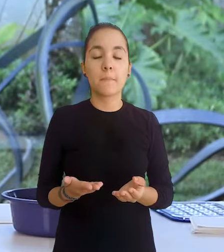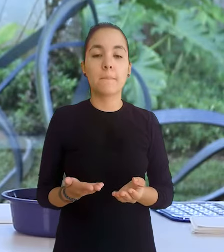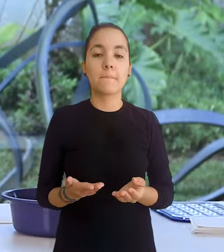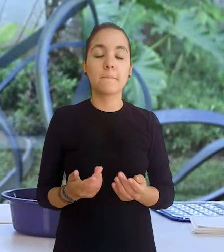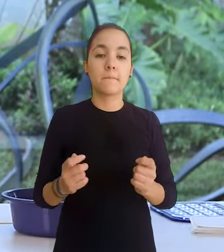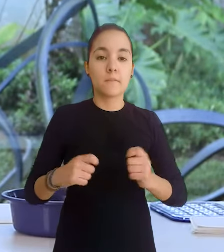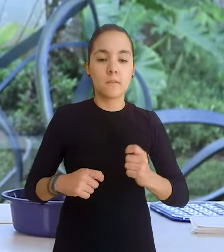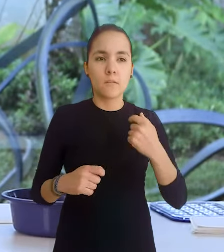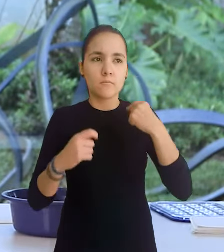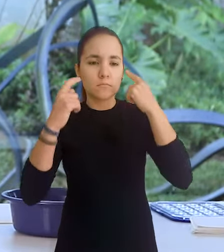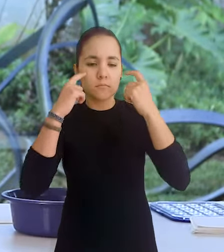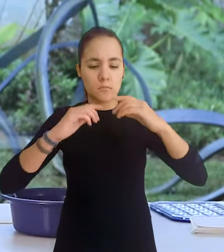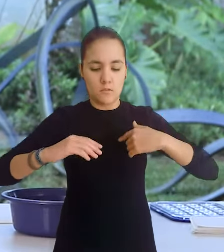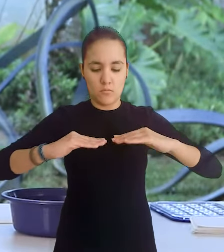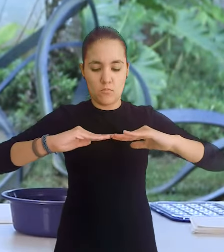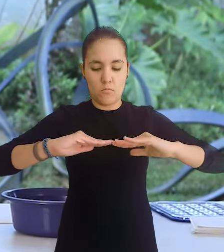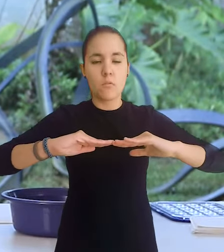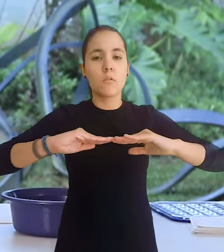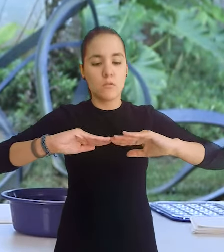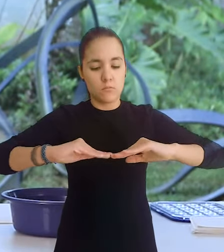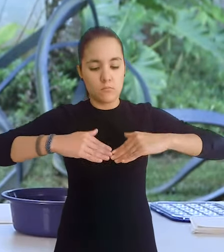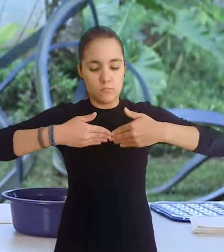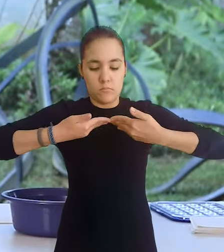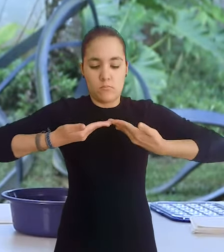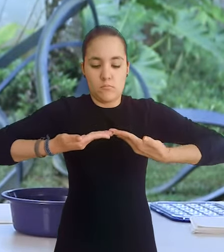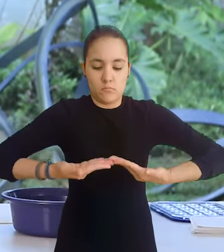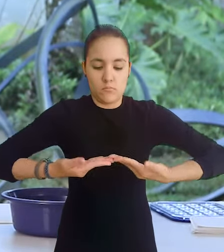usar, você pode explorar o avesso do caderno, é só